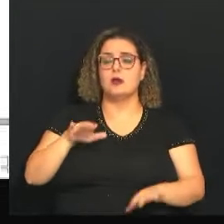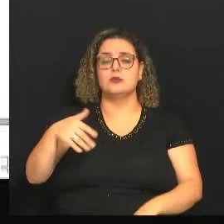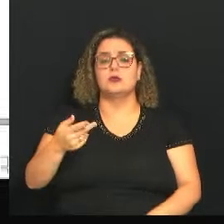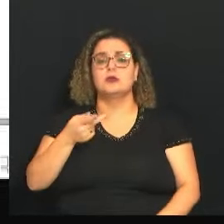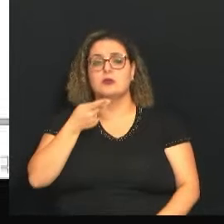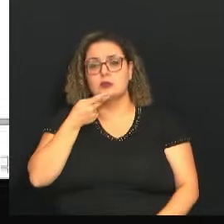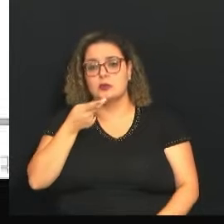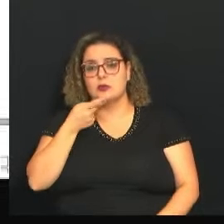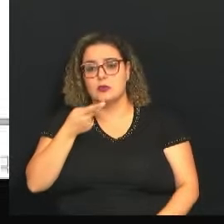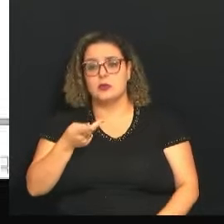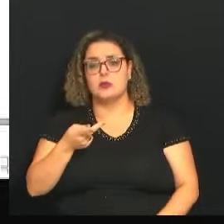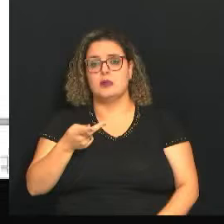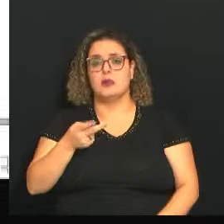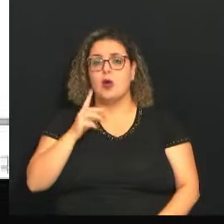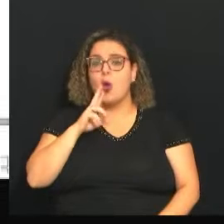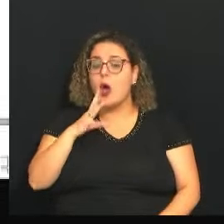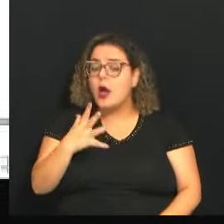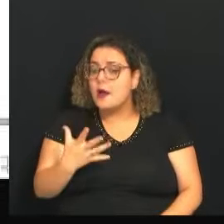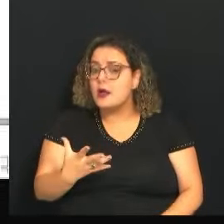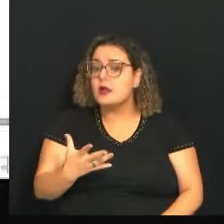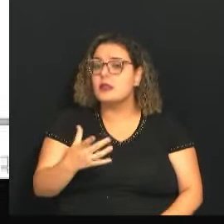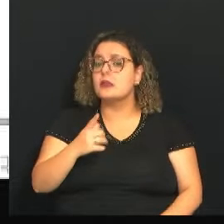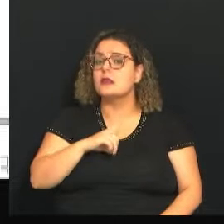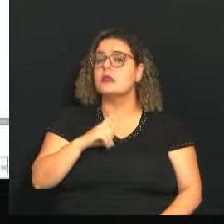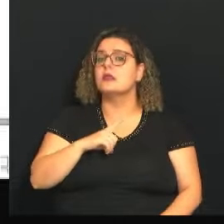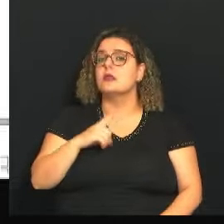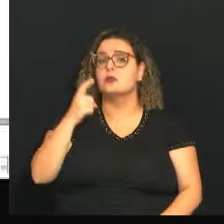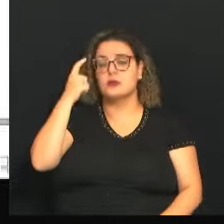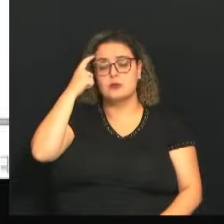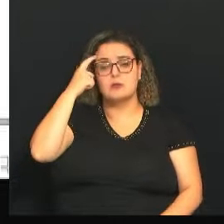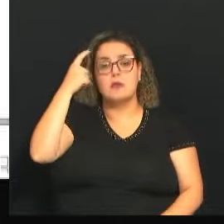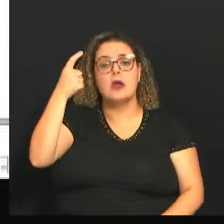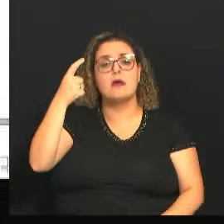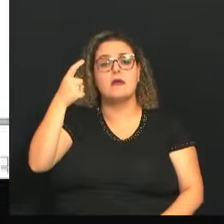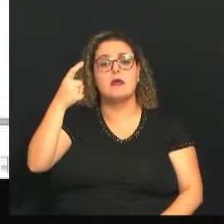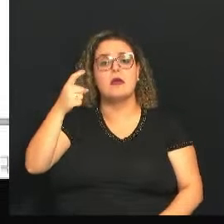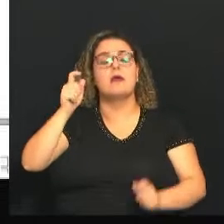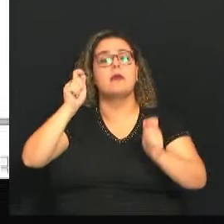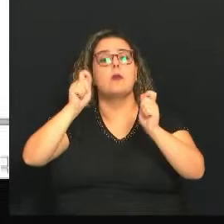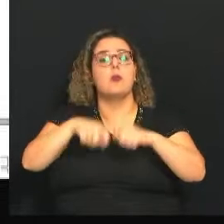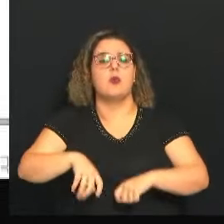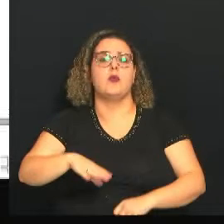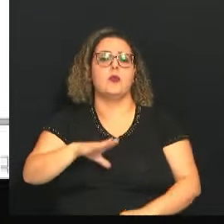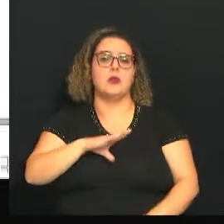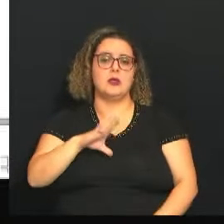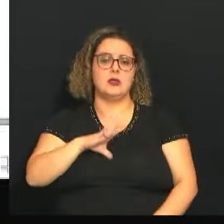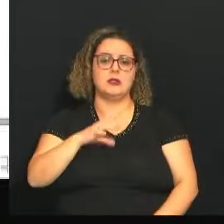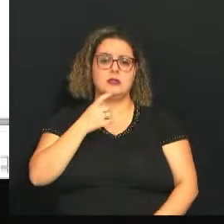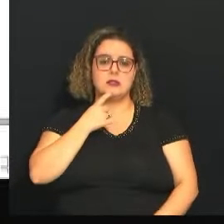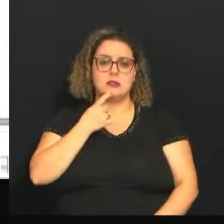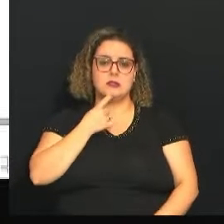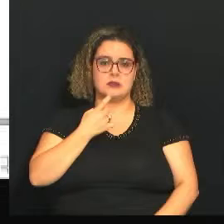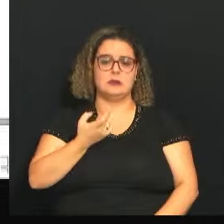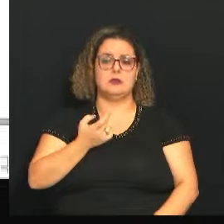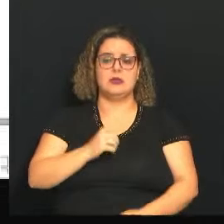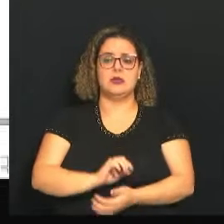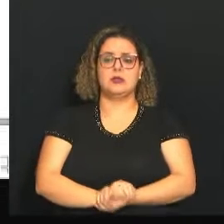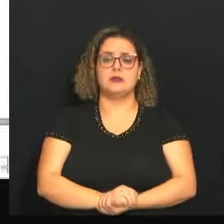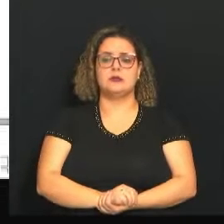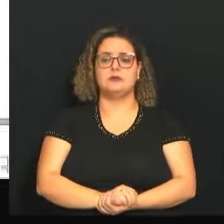resultado, a gente tem uma noção da potência dessa cidade, do orçamento próprio dessa cidade,